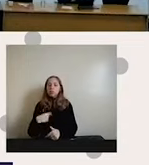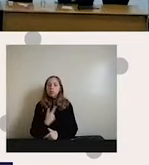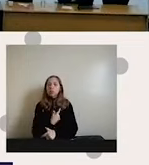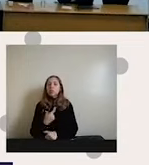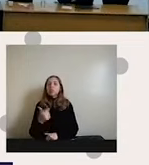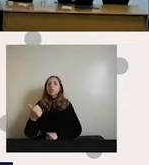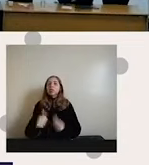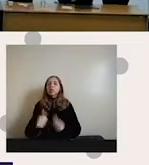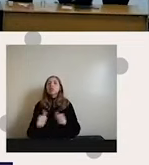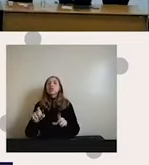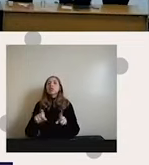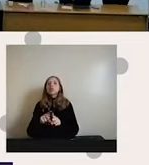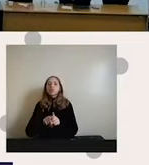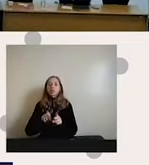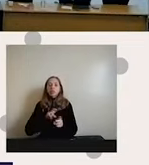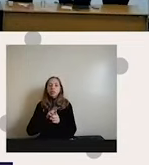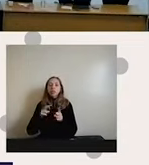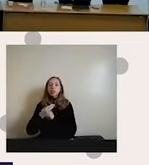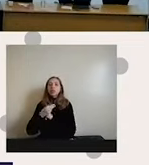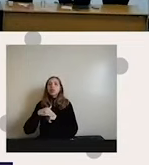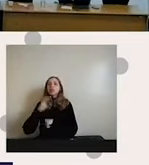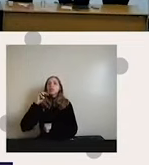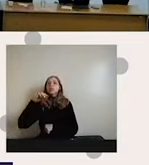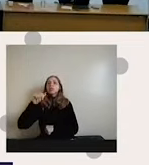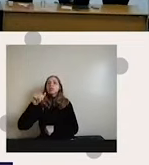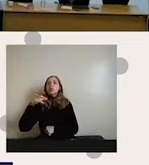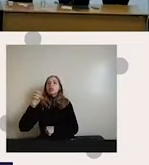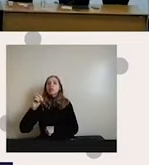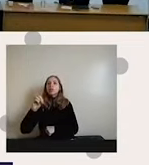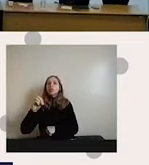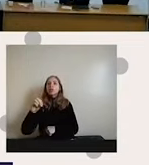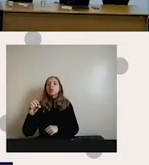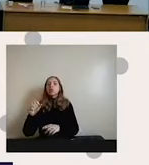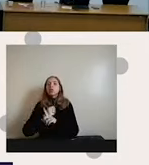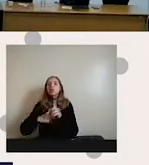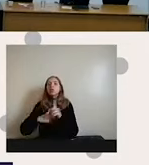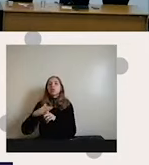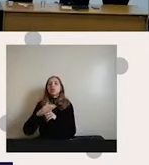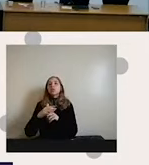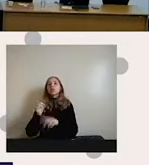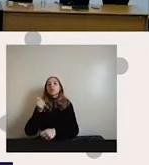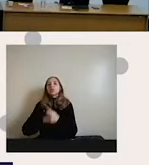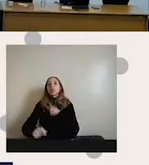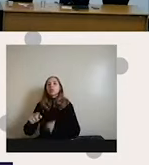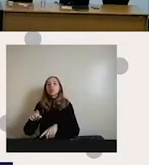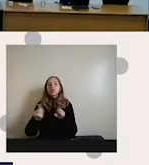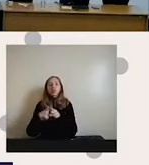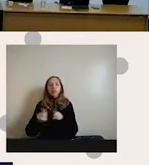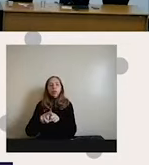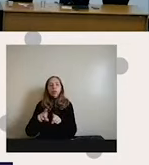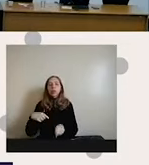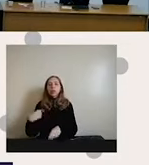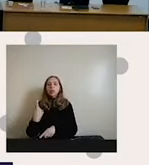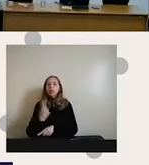vista macro, sociológica, econômica, tem que estar também nas nossas anamneses